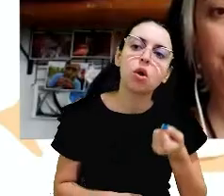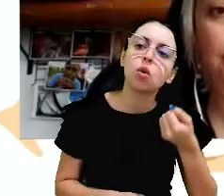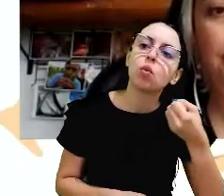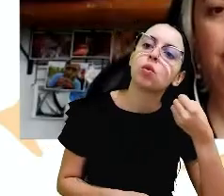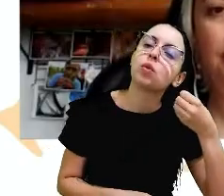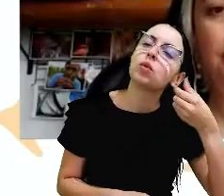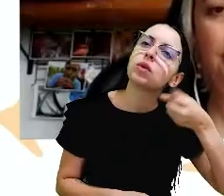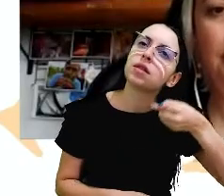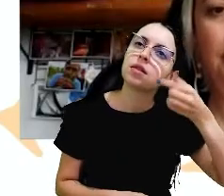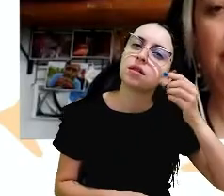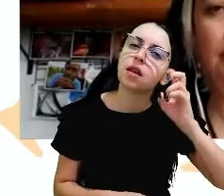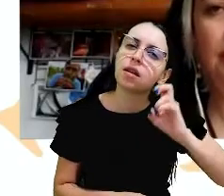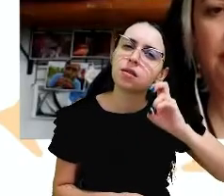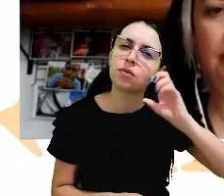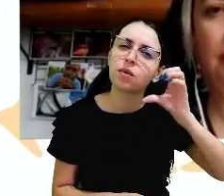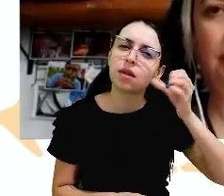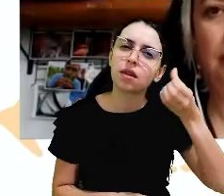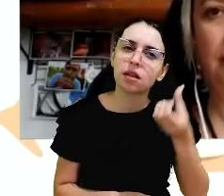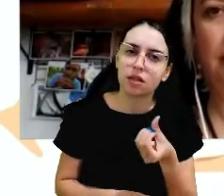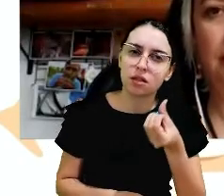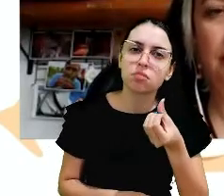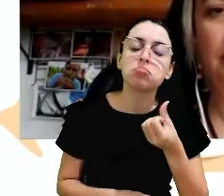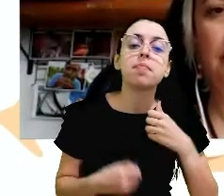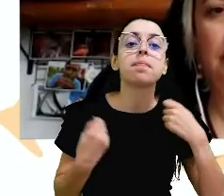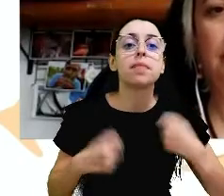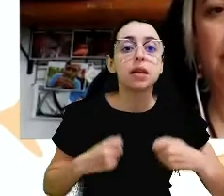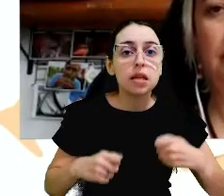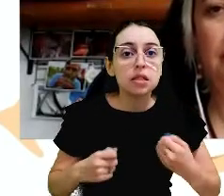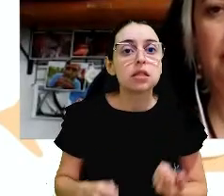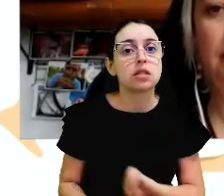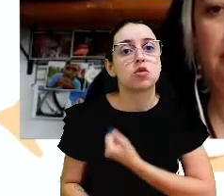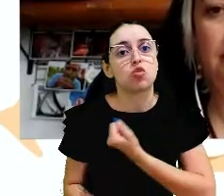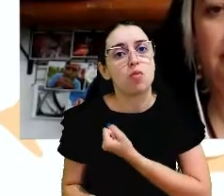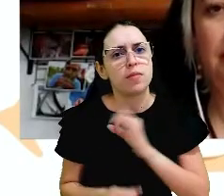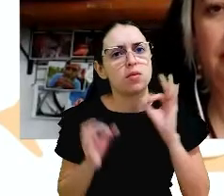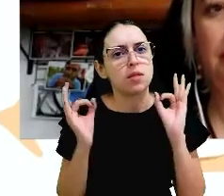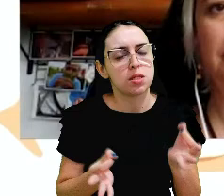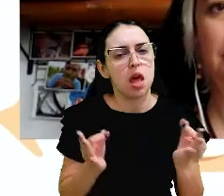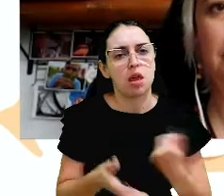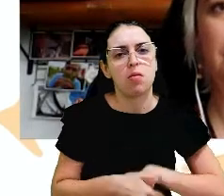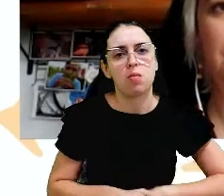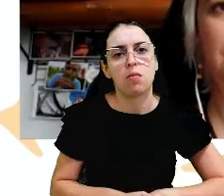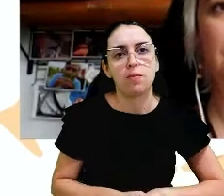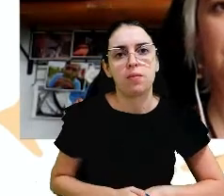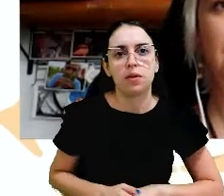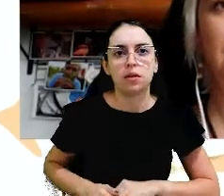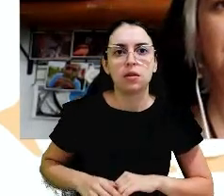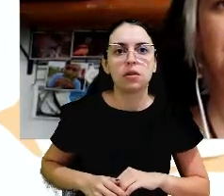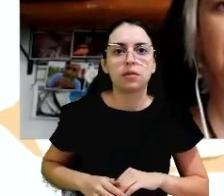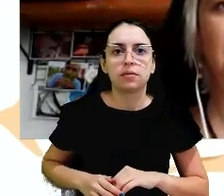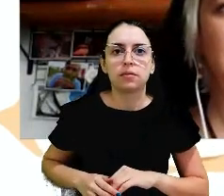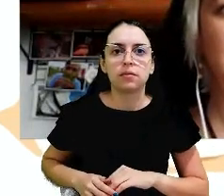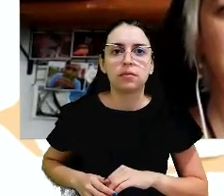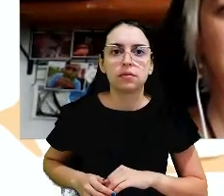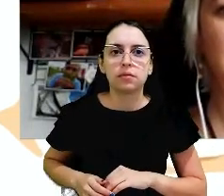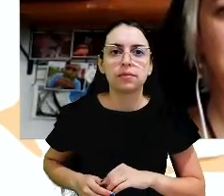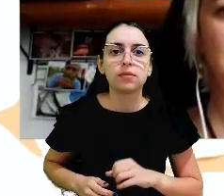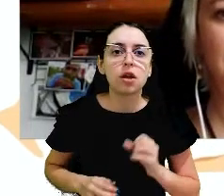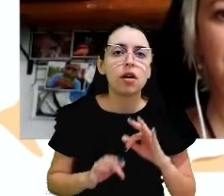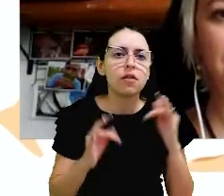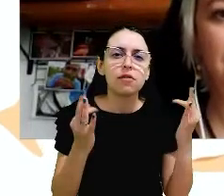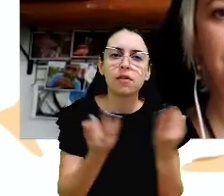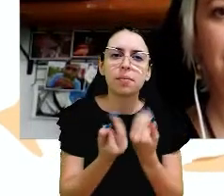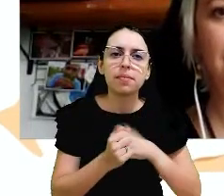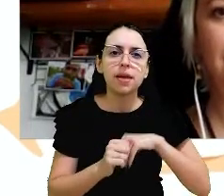456.753, e aqui a gente tem que falar o número específico, né? Esse é o número de ontem, de brasileiros, famílias